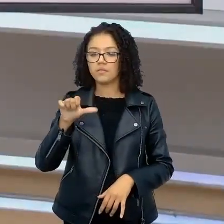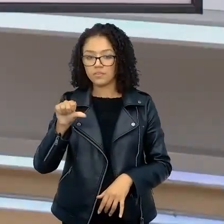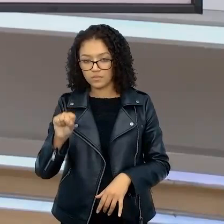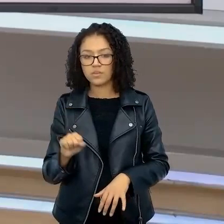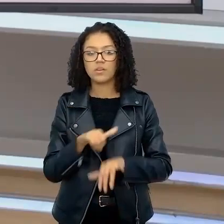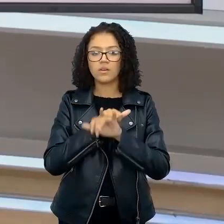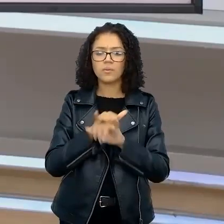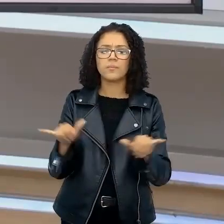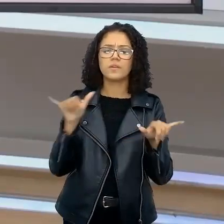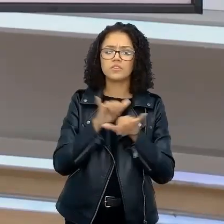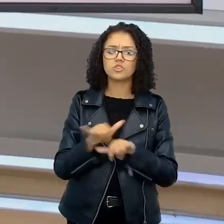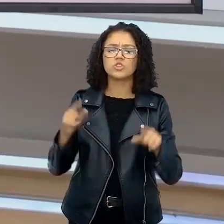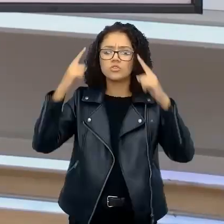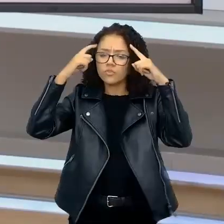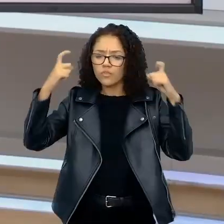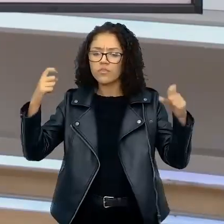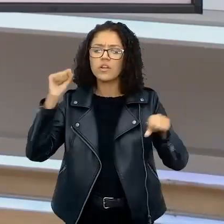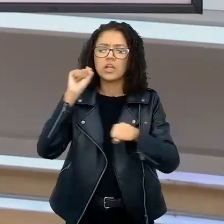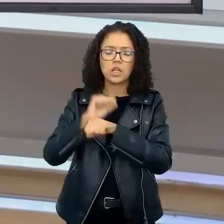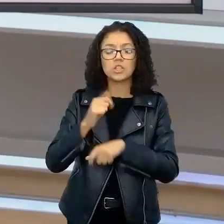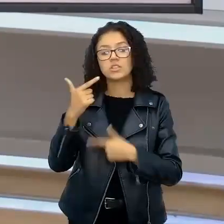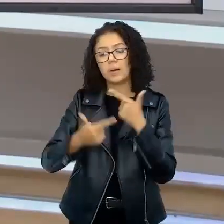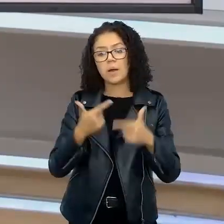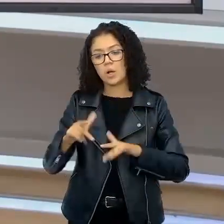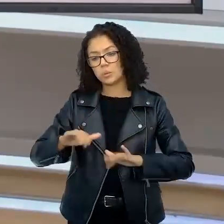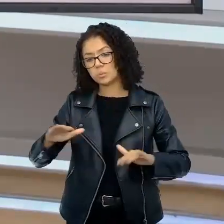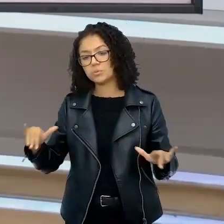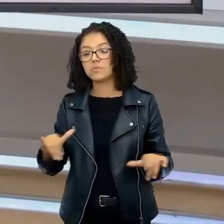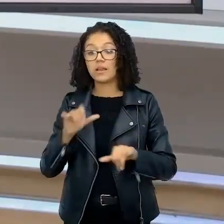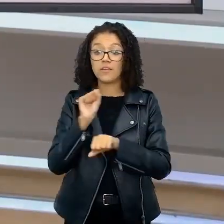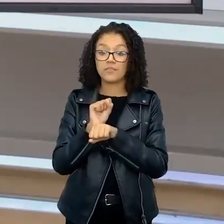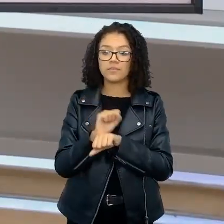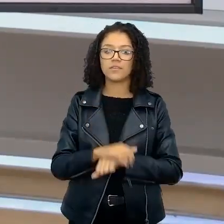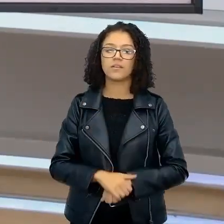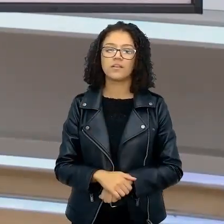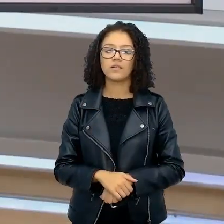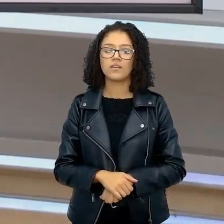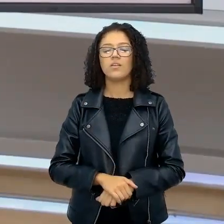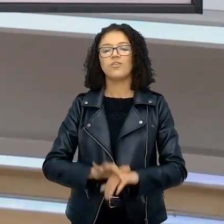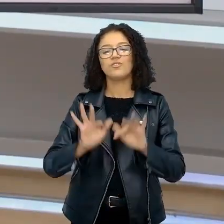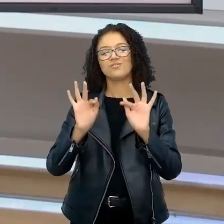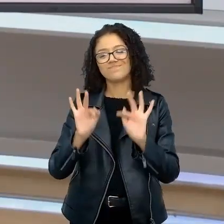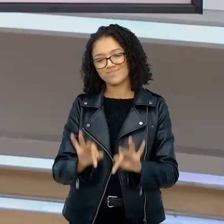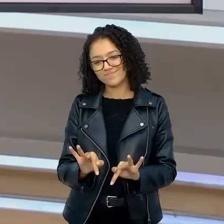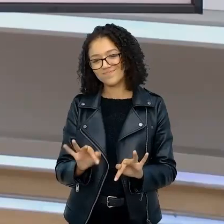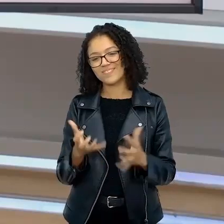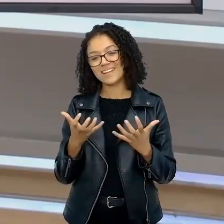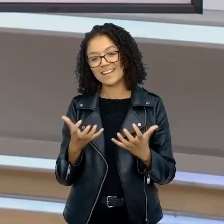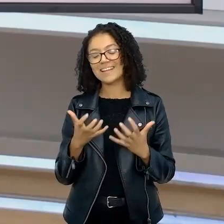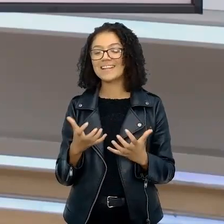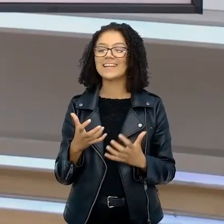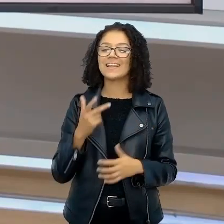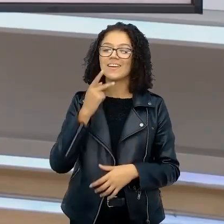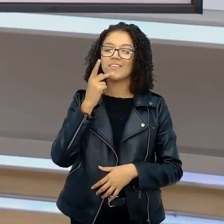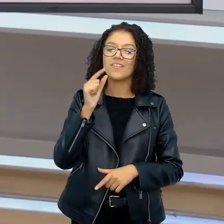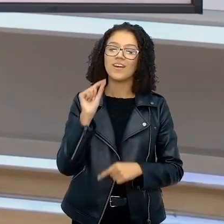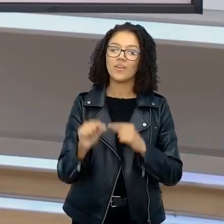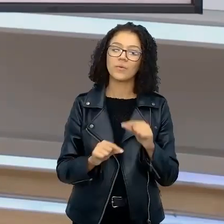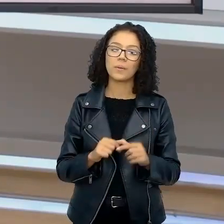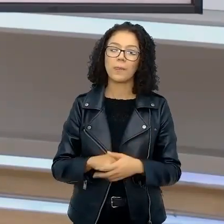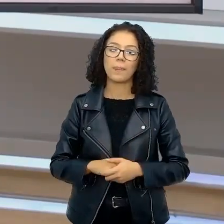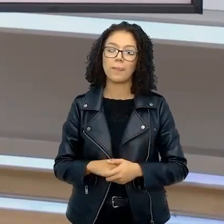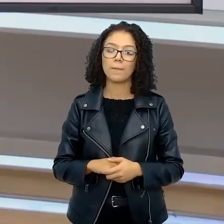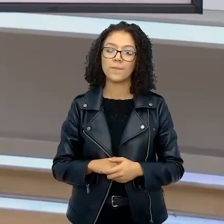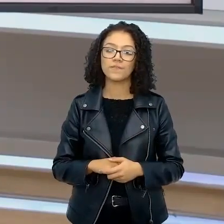temáticas de violência, trabalho infantil, enfim. E, por fim, eu queria trazer onde vocês